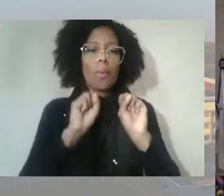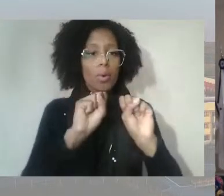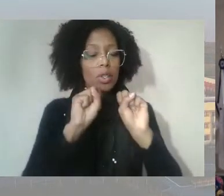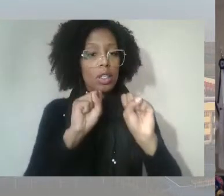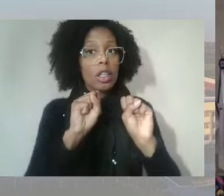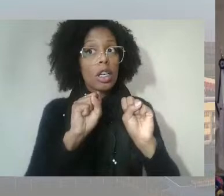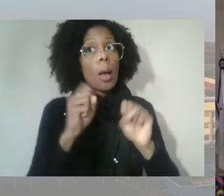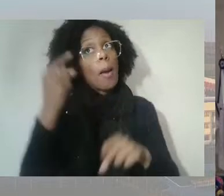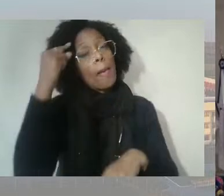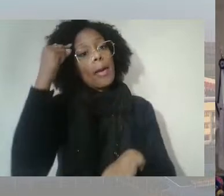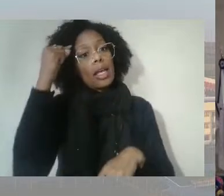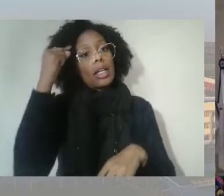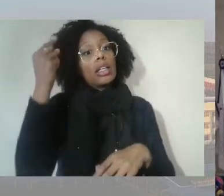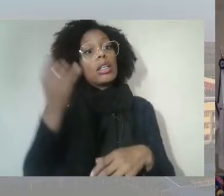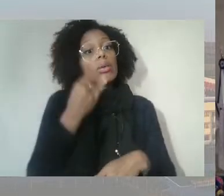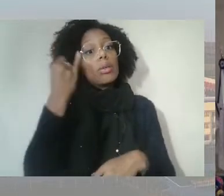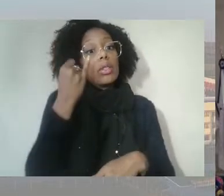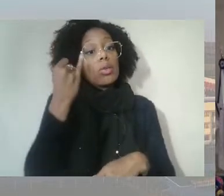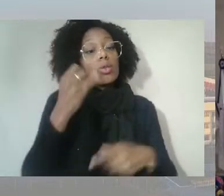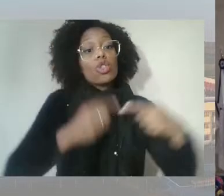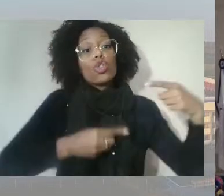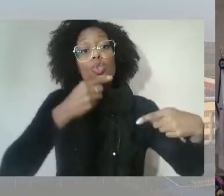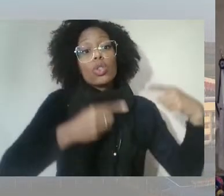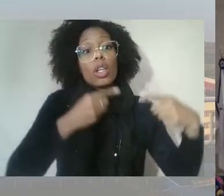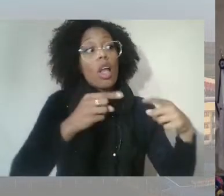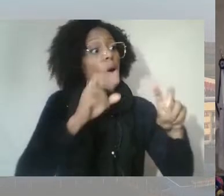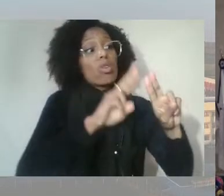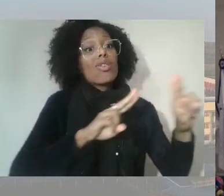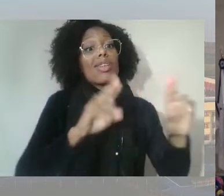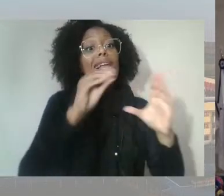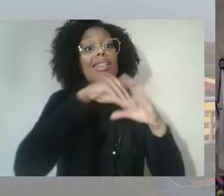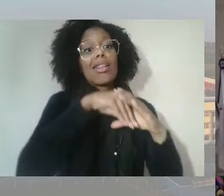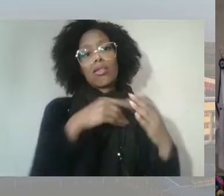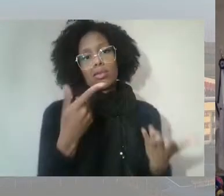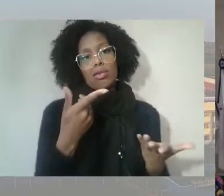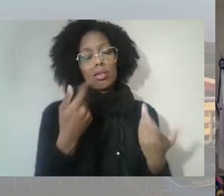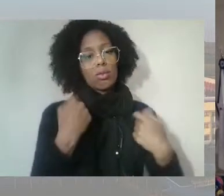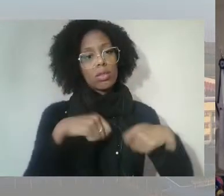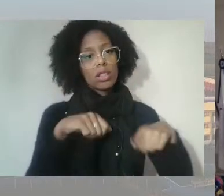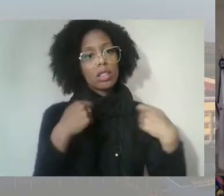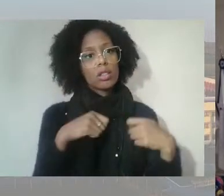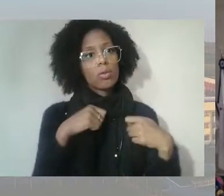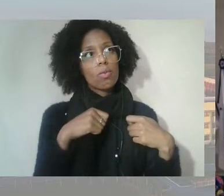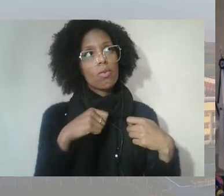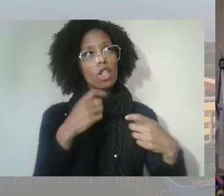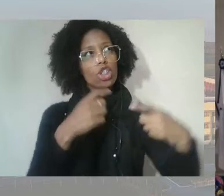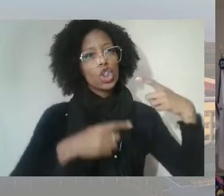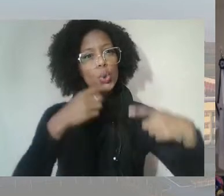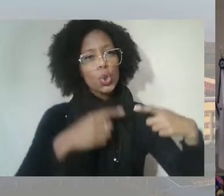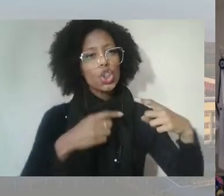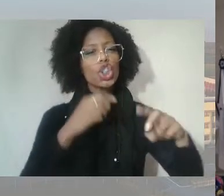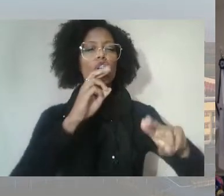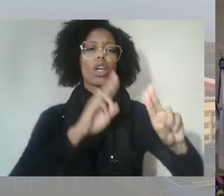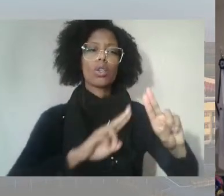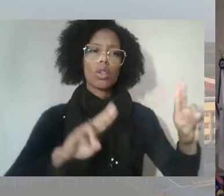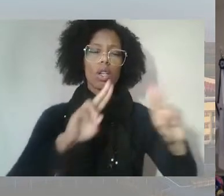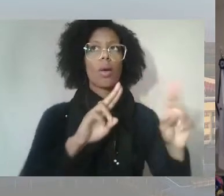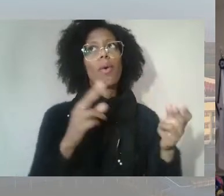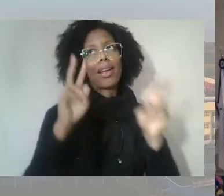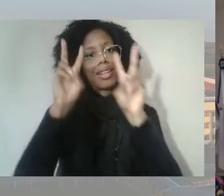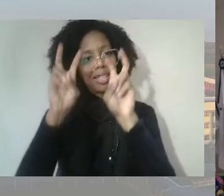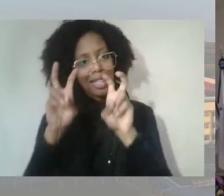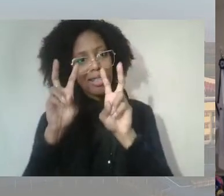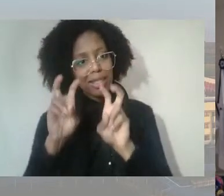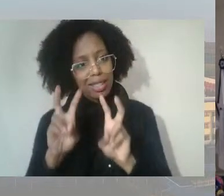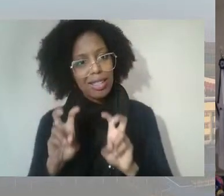é importante discutir a universidade. E aí, discutindo a universidade, nós vamos discutir episódios como esse. E aí vamos discutir